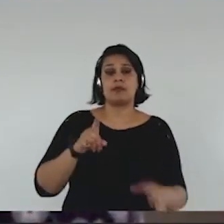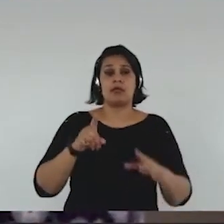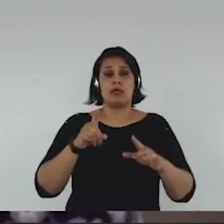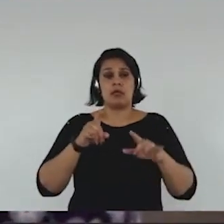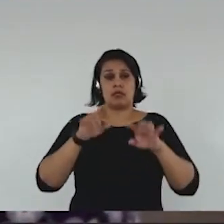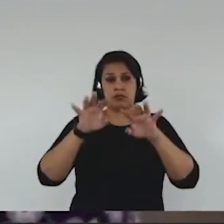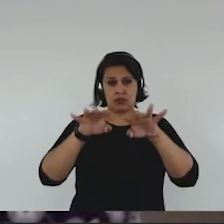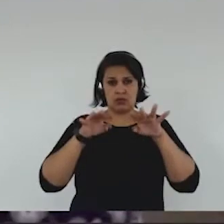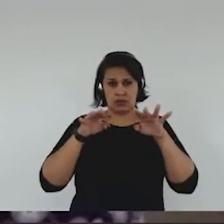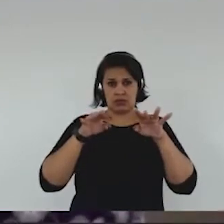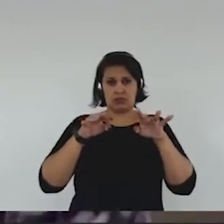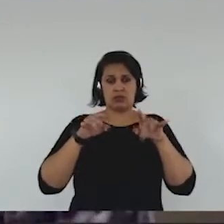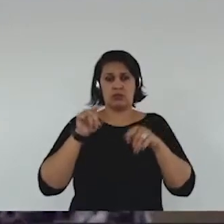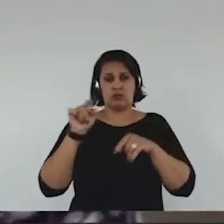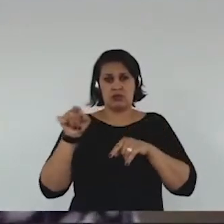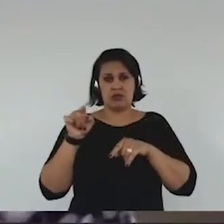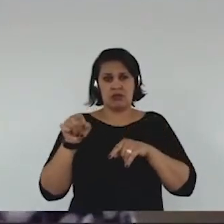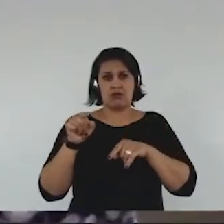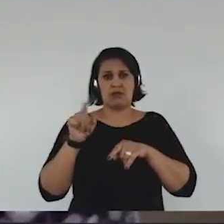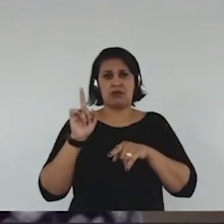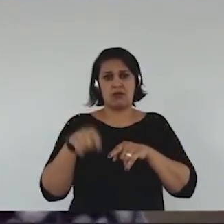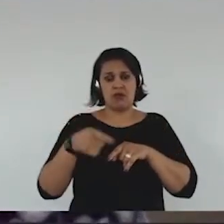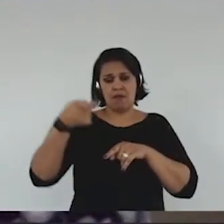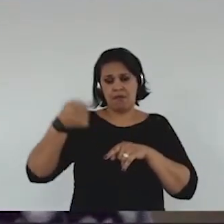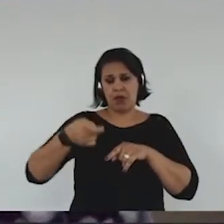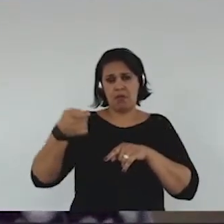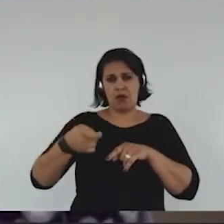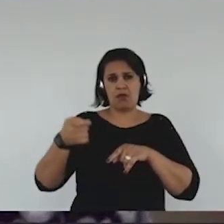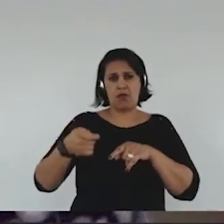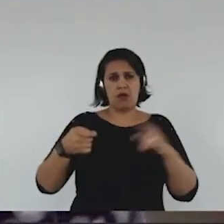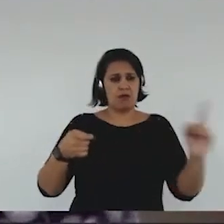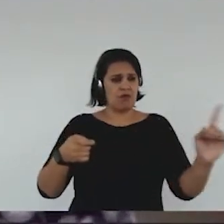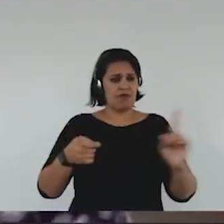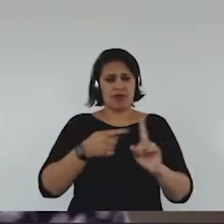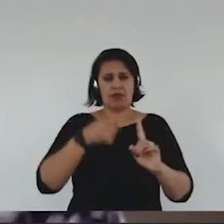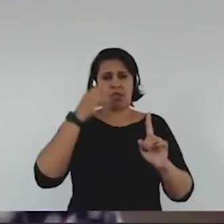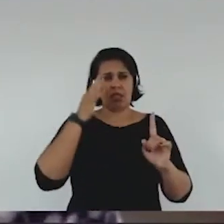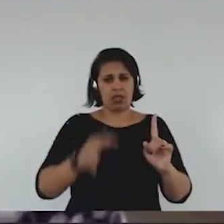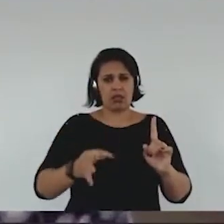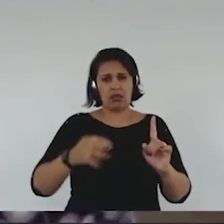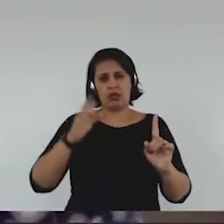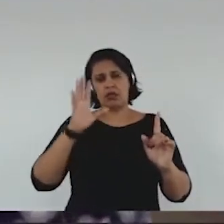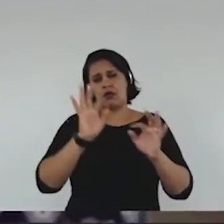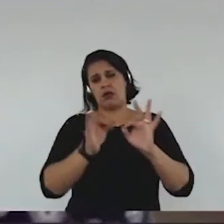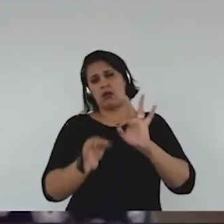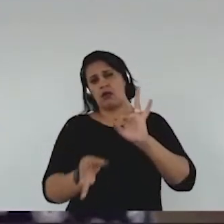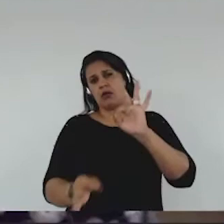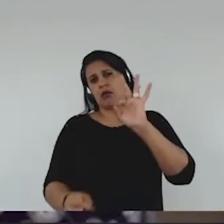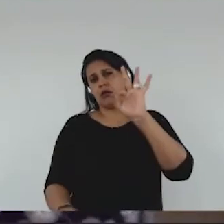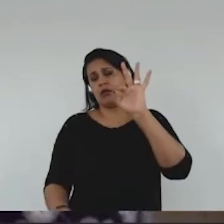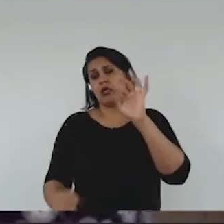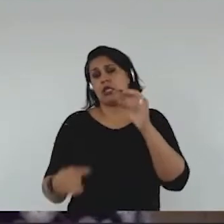longas e as inquirições de testemunhas são muito longas. Então, até muito recentemente,